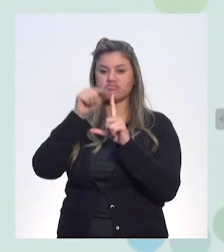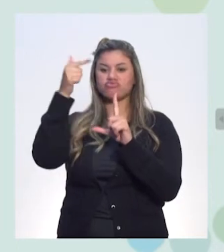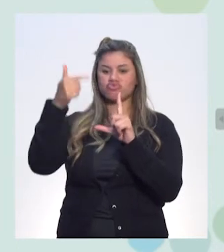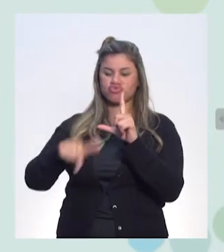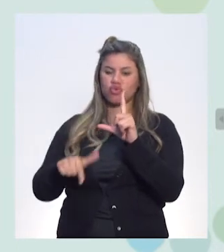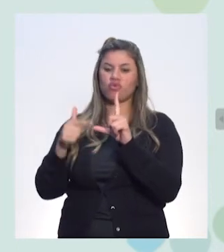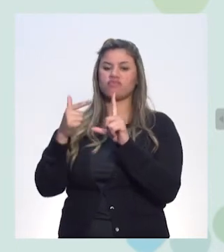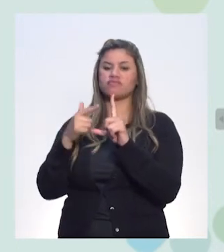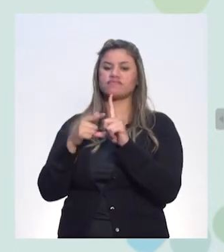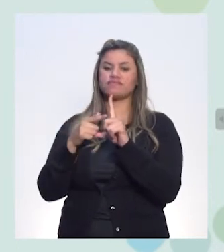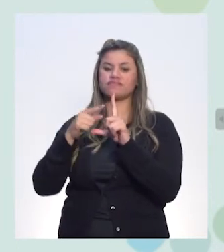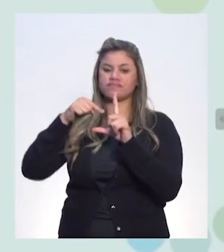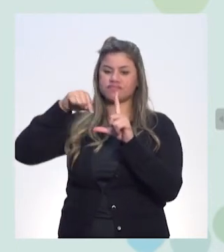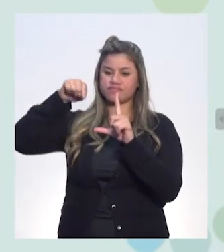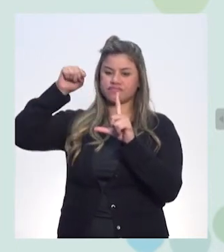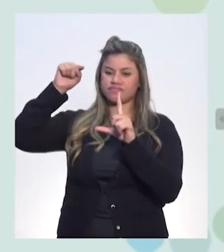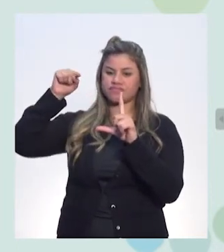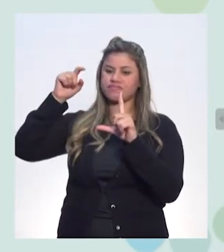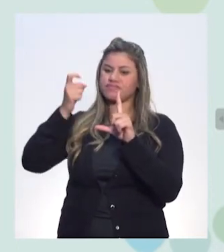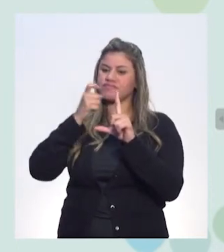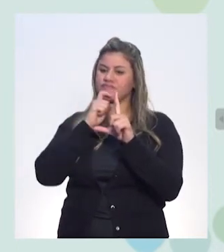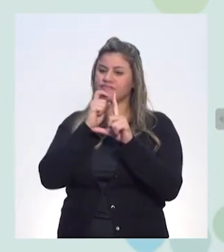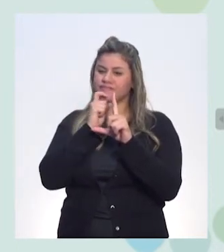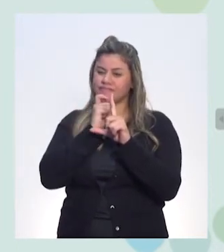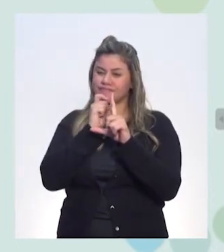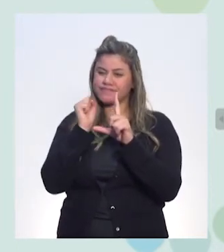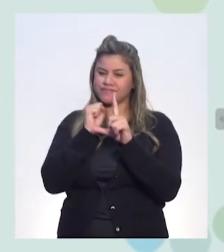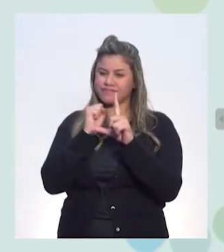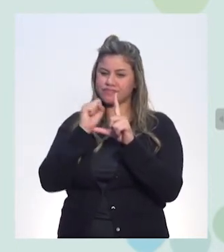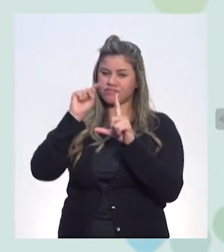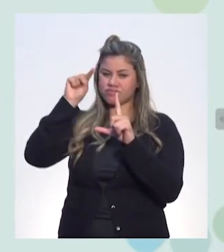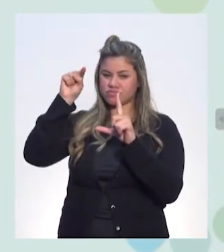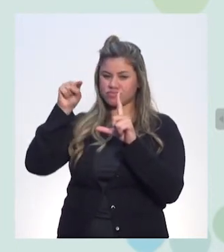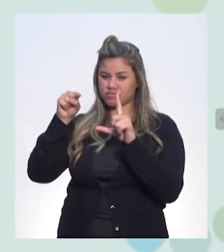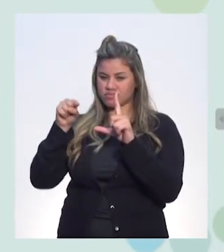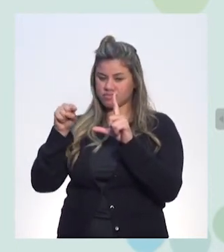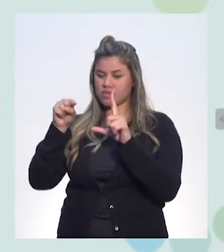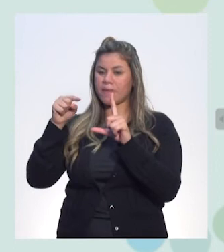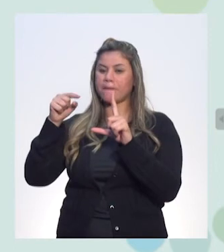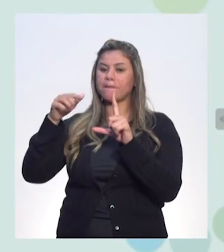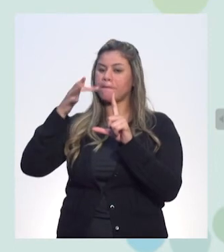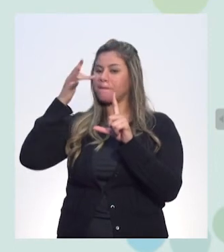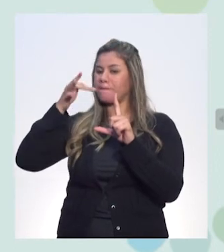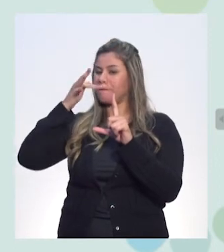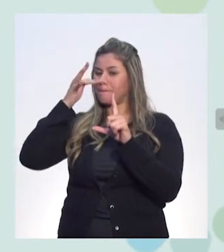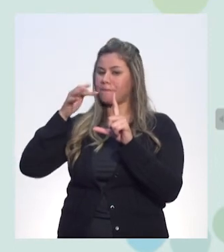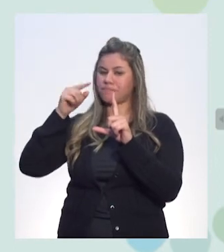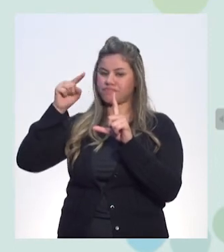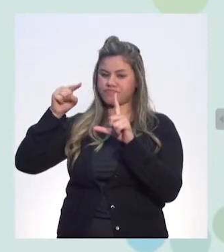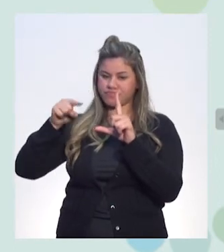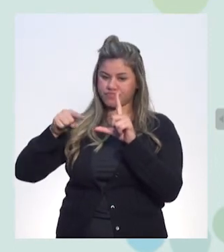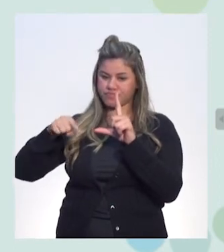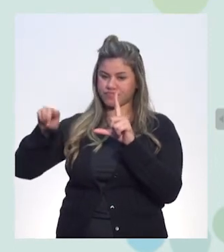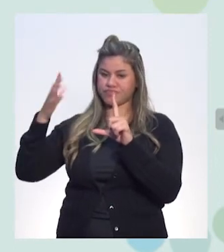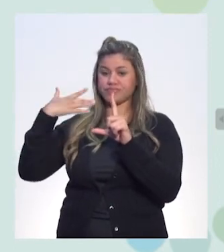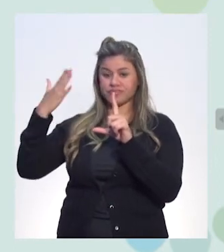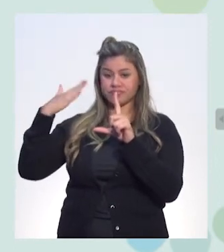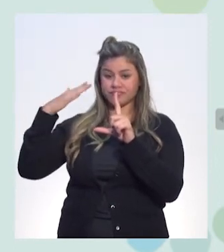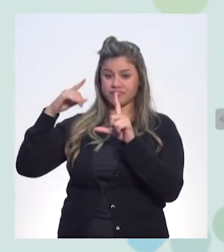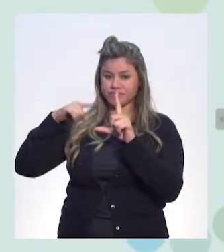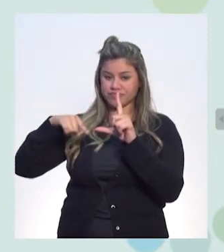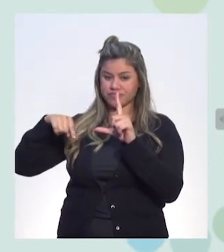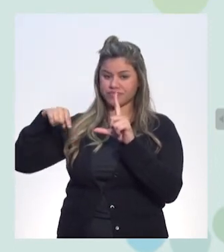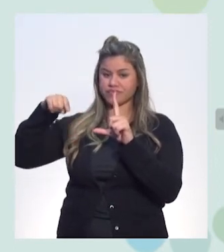Agora, aqui em cima, inverno, depois aqui, primavera, de novo, verão